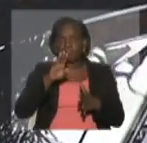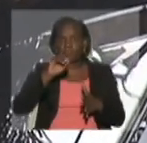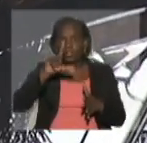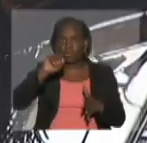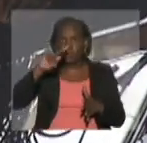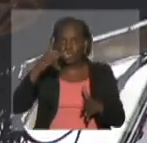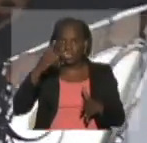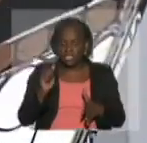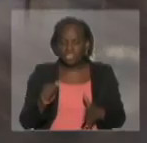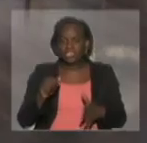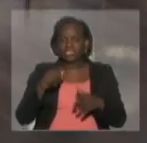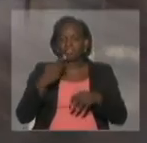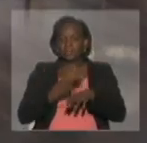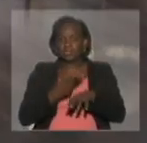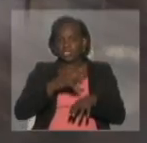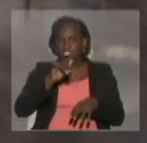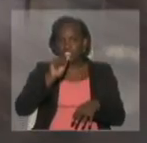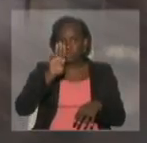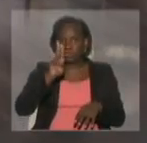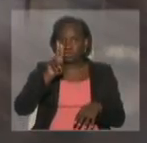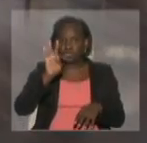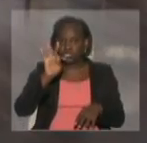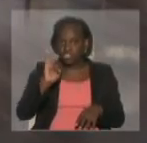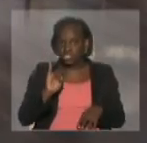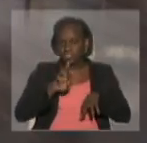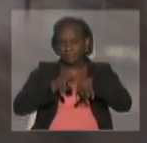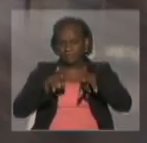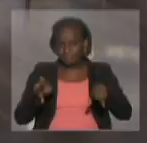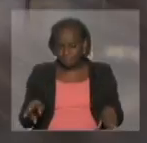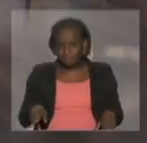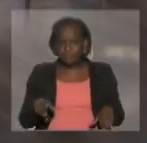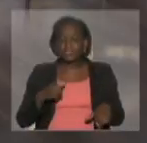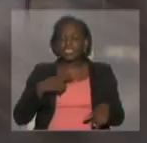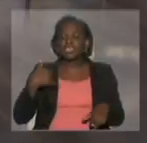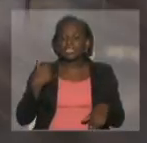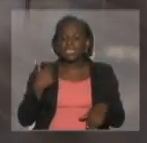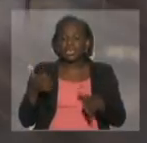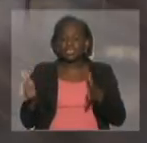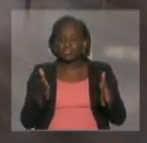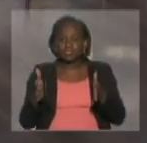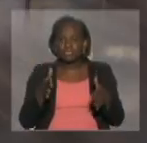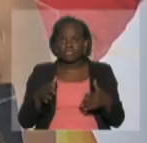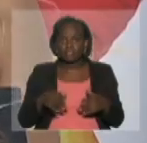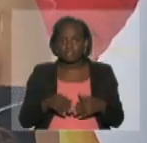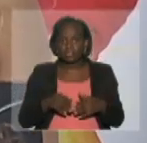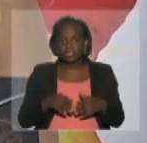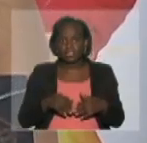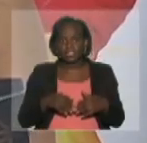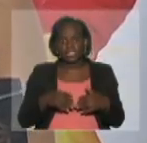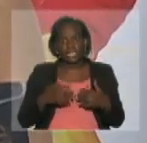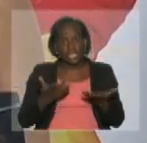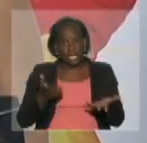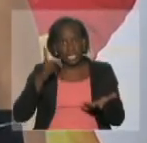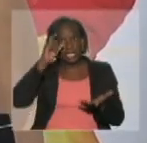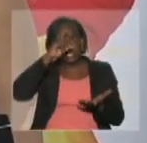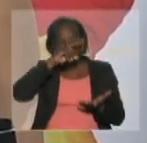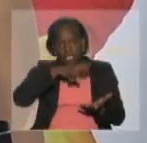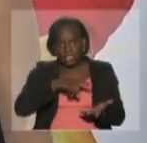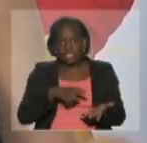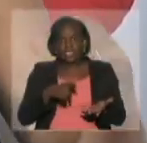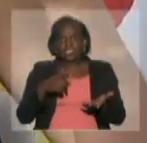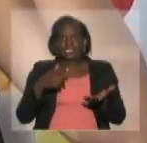4 prêmios FNLIS. Maravilhoso. Então, assim, tá? E você diria qual a faixa etária desse livro? Ai, isso é complicado, né? Eu diria